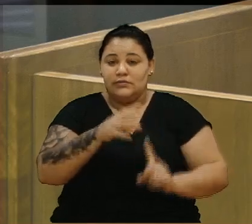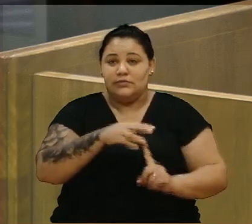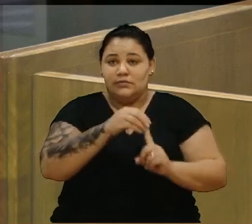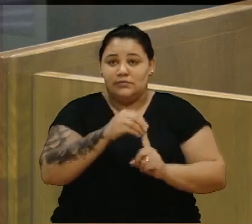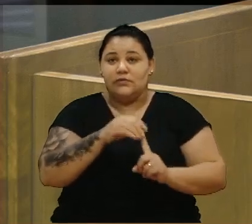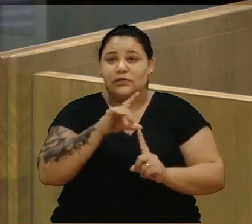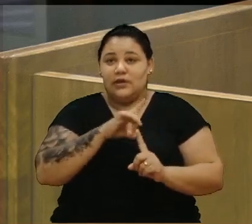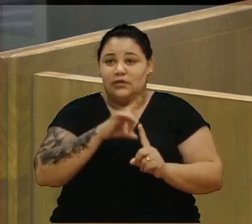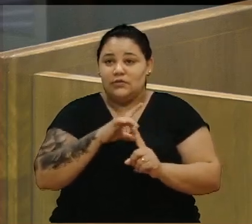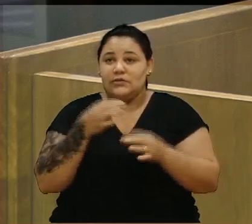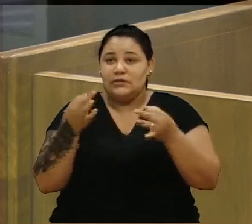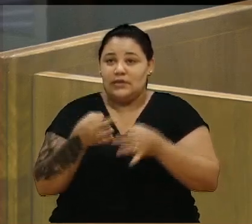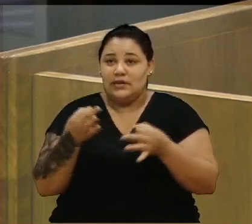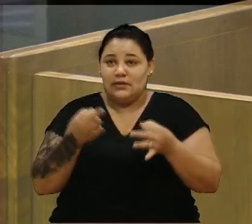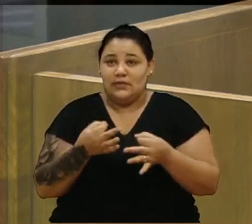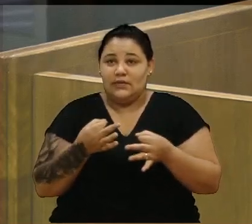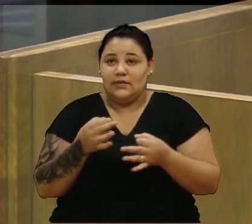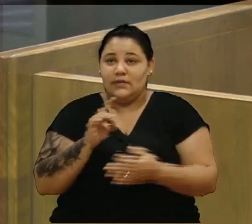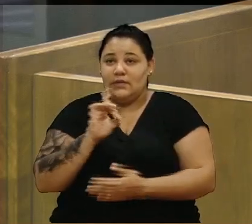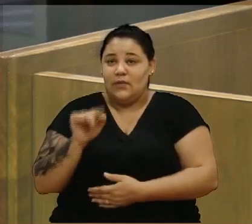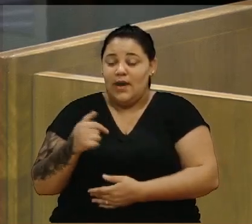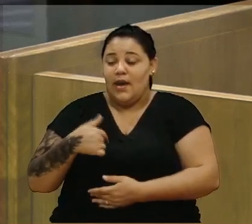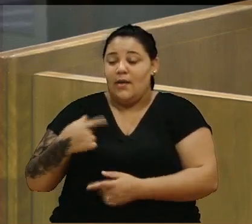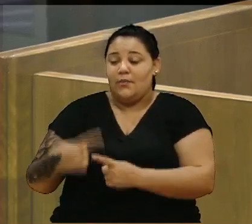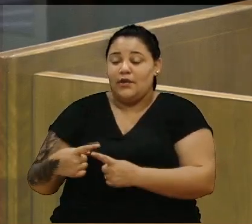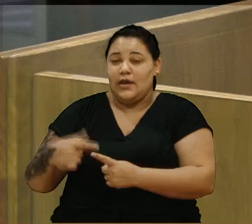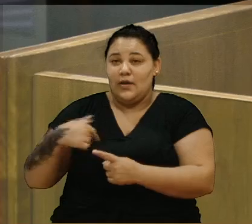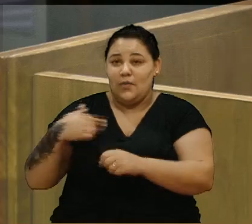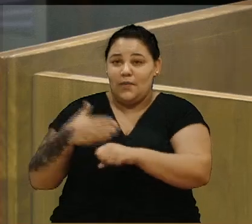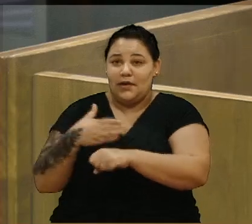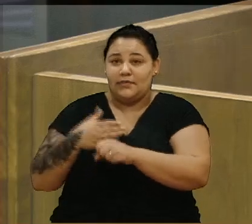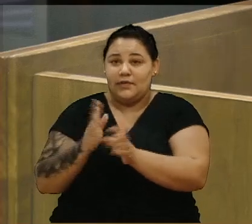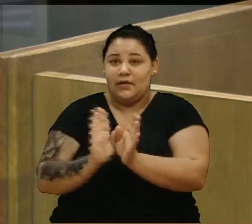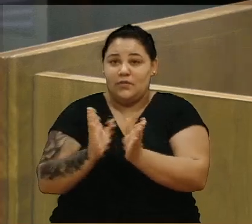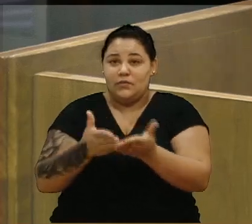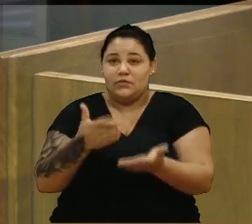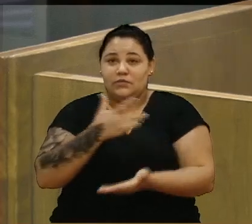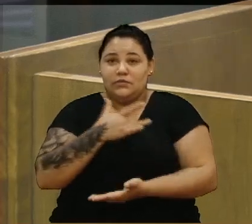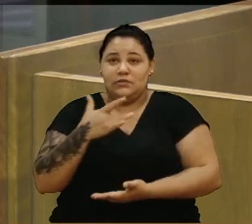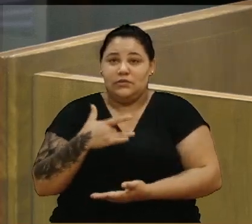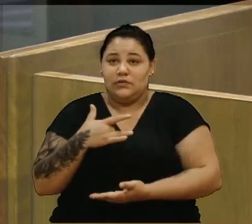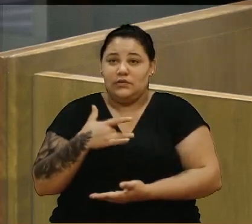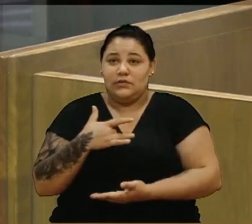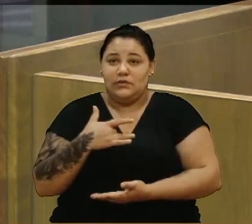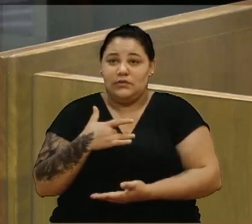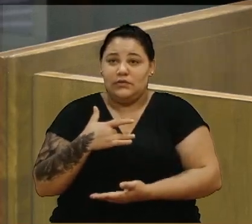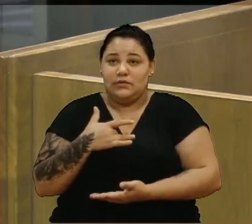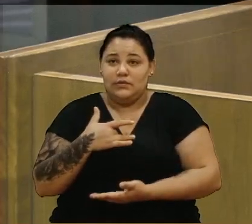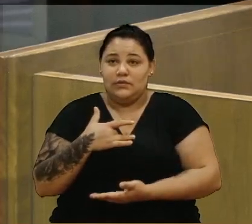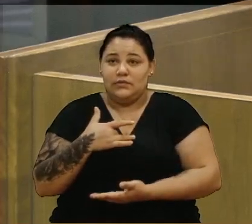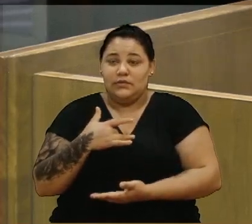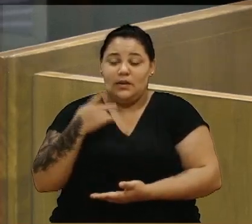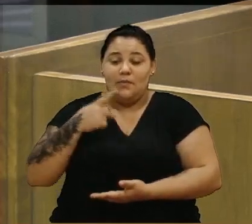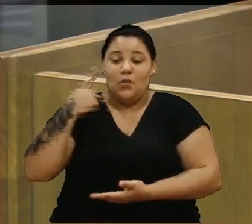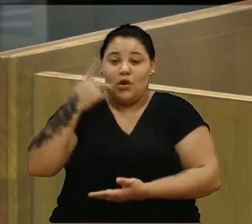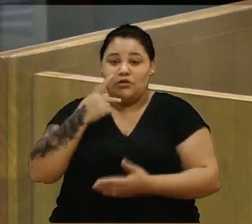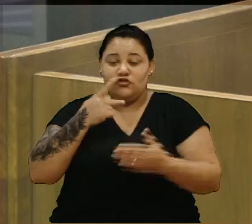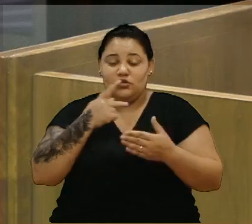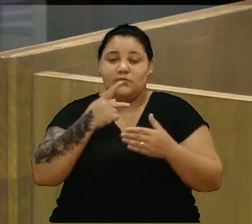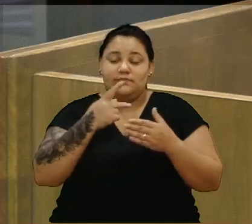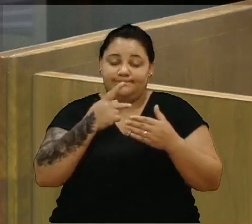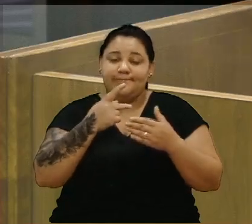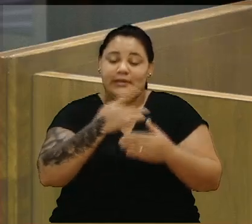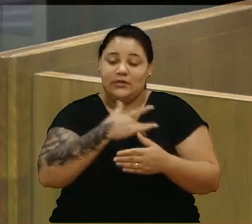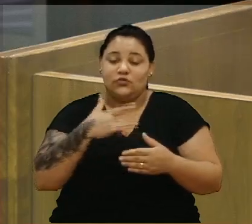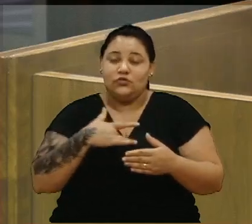dúvidas nenhuma, um dos temas, não é à toa que eu estou na Comissão de Saúde também, é a questão da política de saúde. Mas muitas vezes a